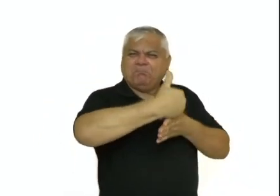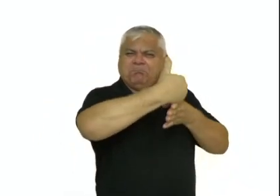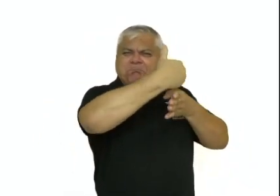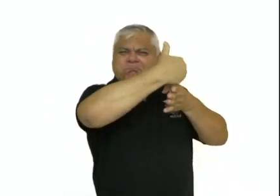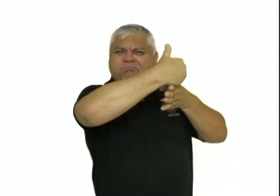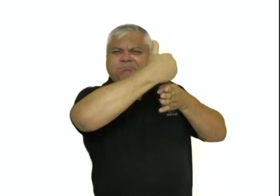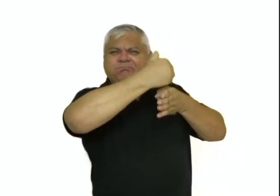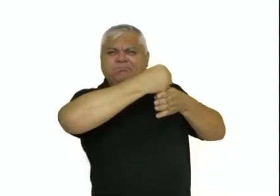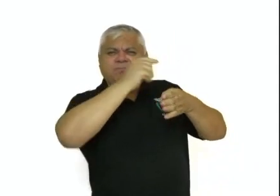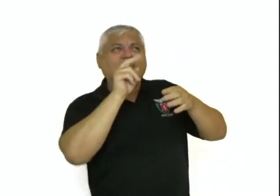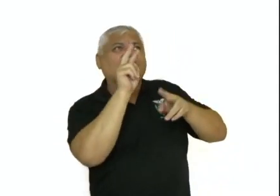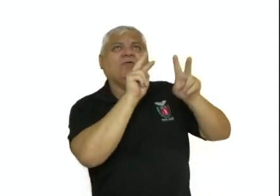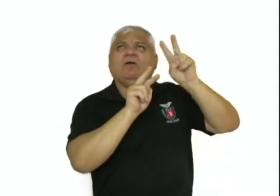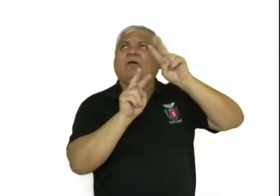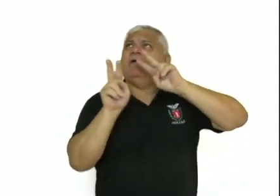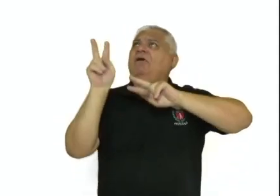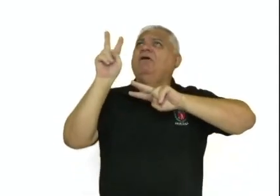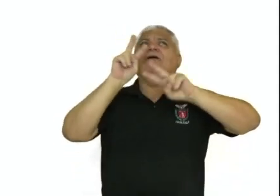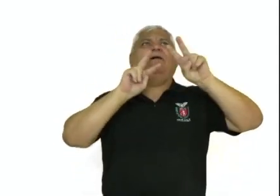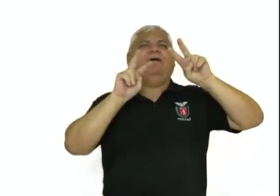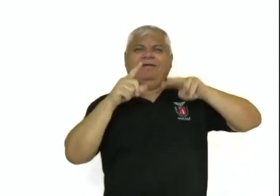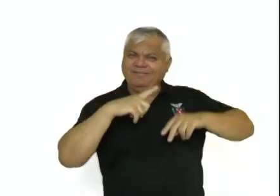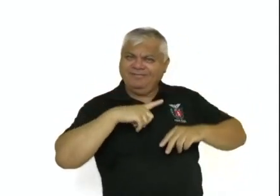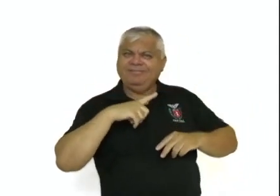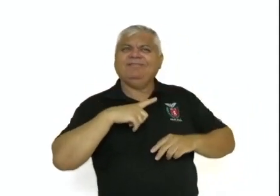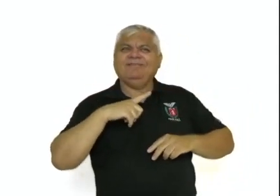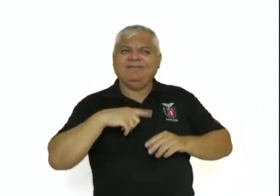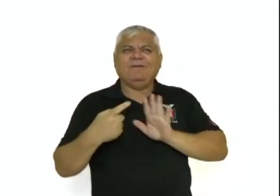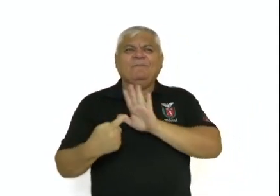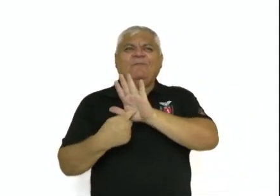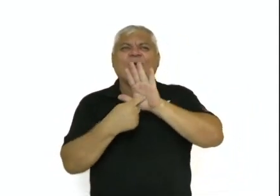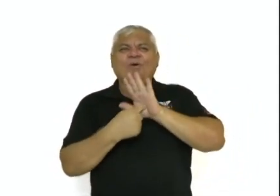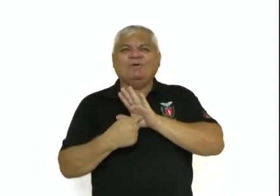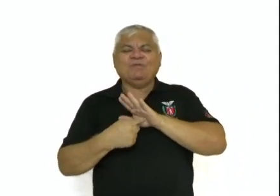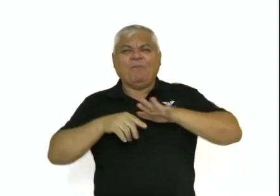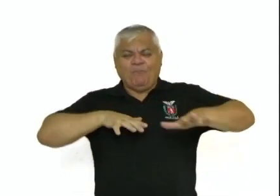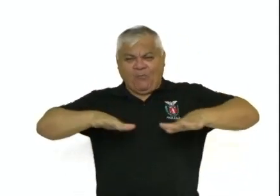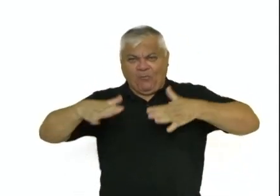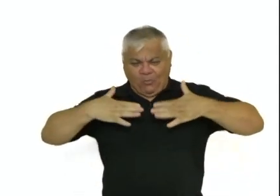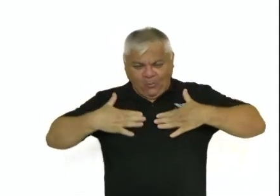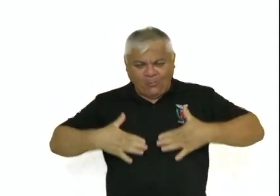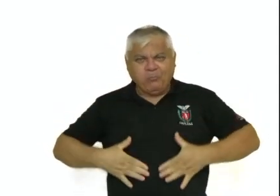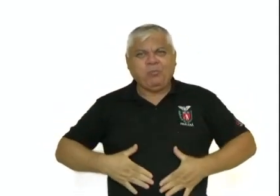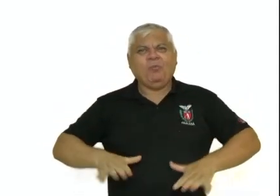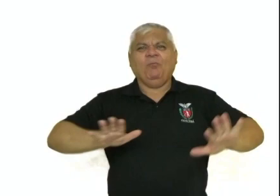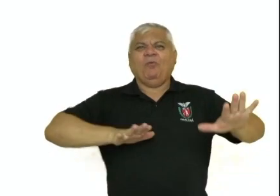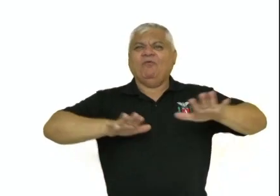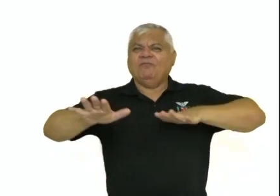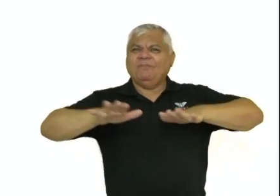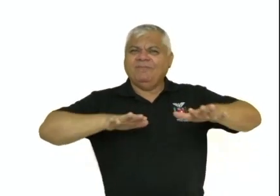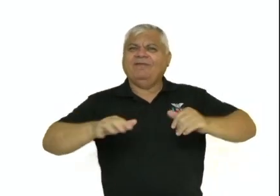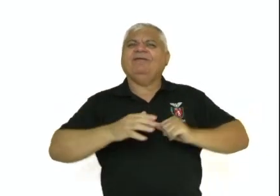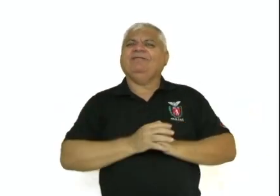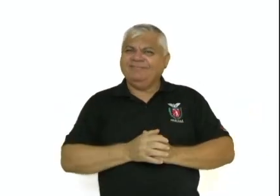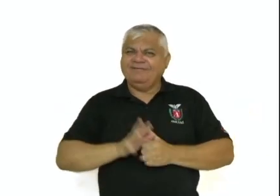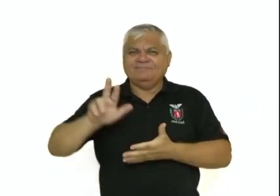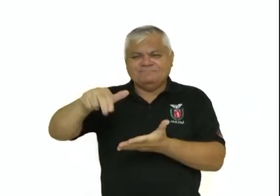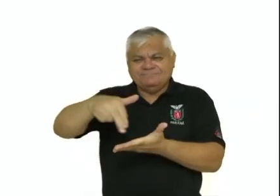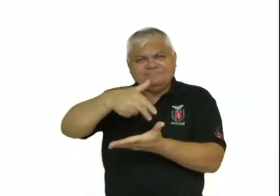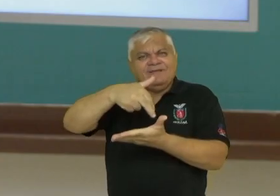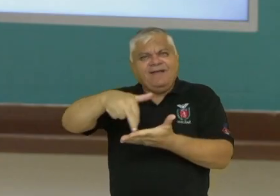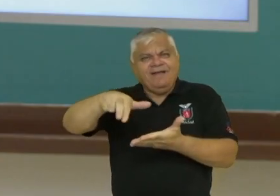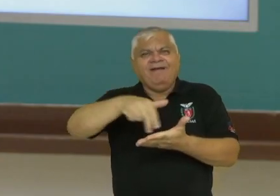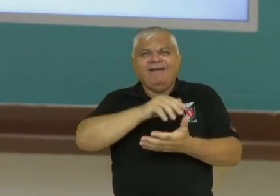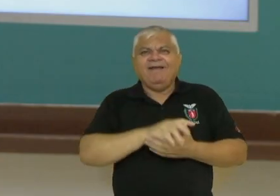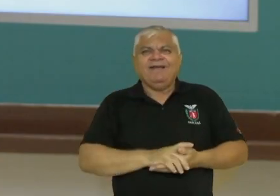quando nós analisamos, nós já temos aqui movimentos que representam movimentos de dança, que